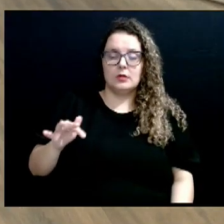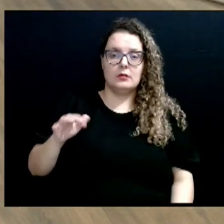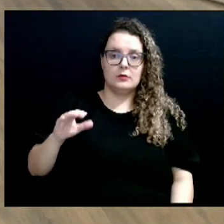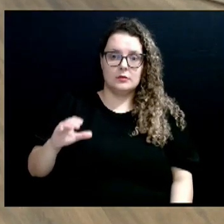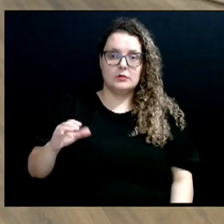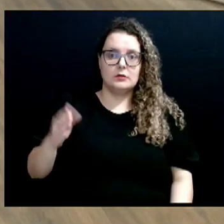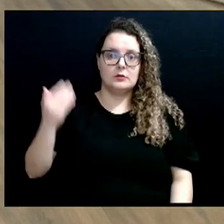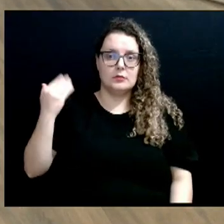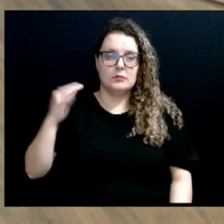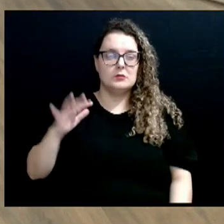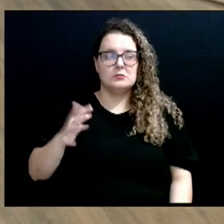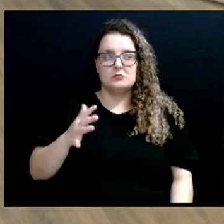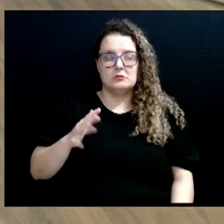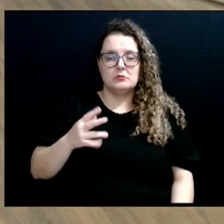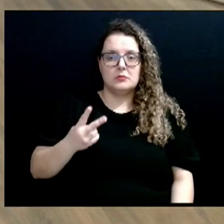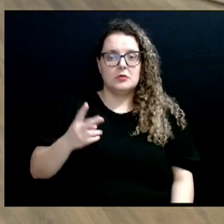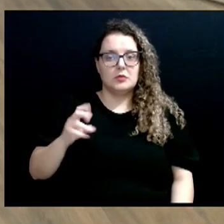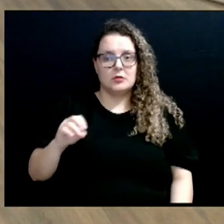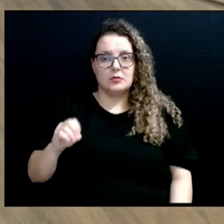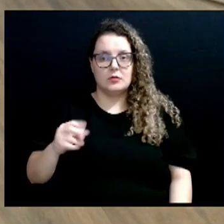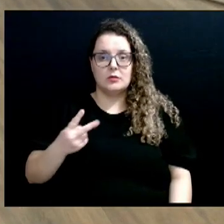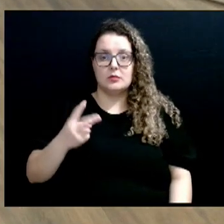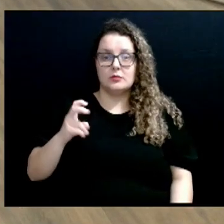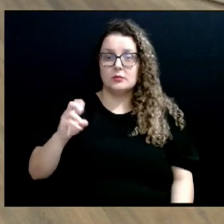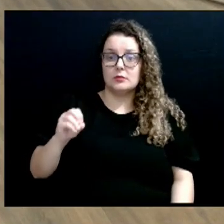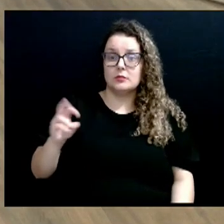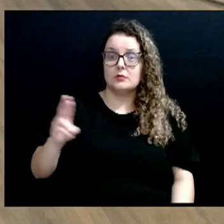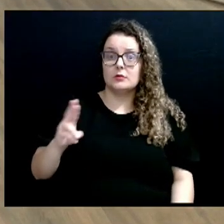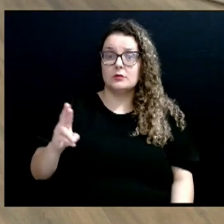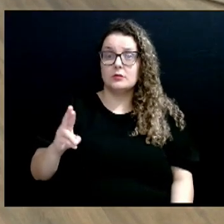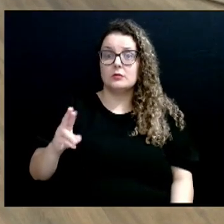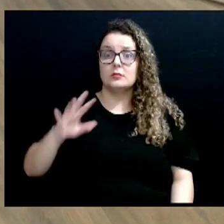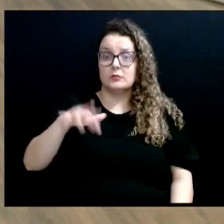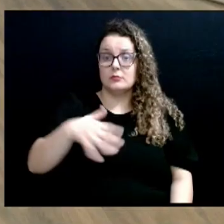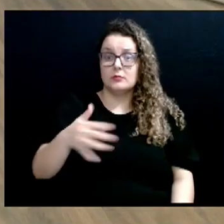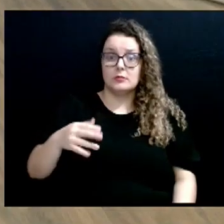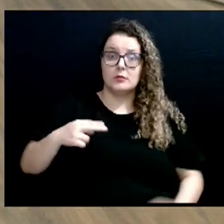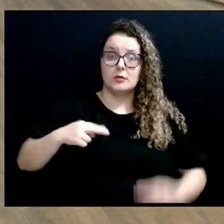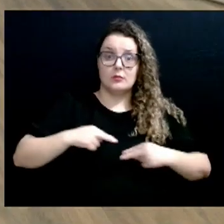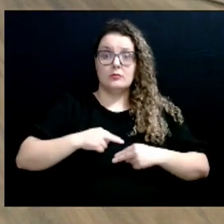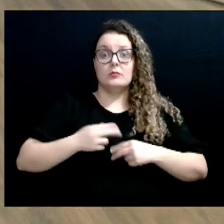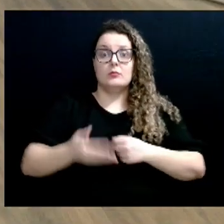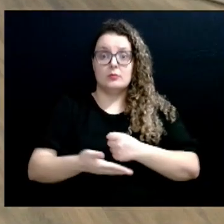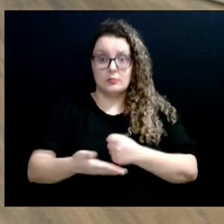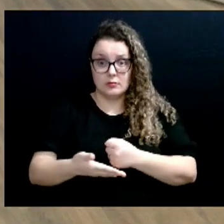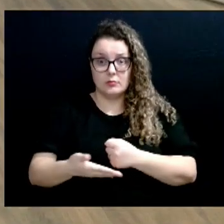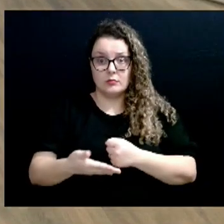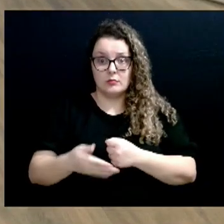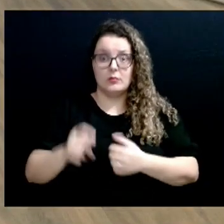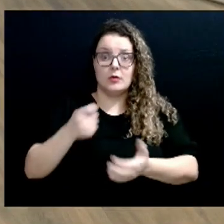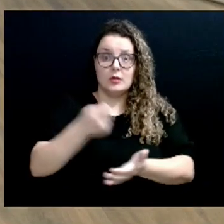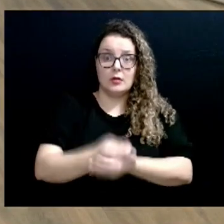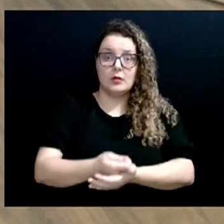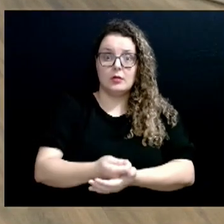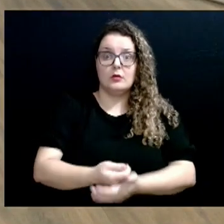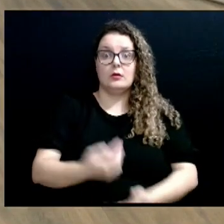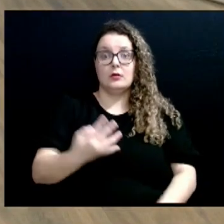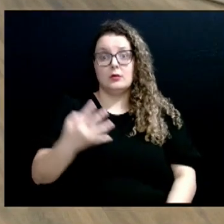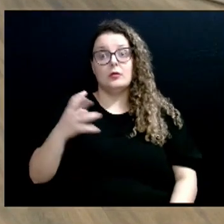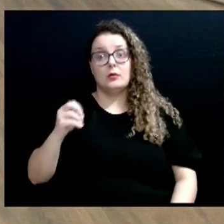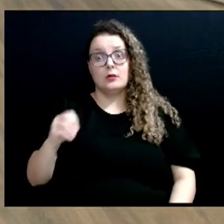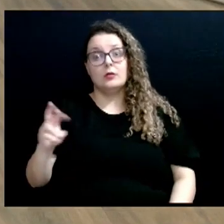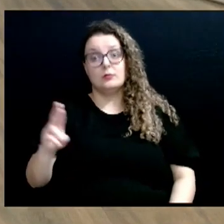aí de R$200, R$250. Por essa tabela do Sebrae, o custo mínimo para cobrir os custos da empresa deveria ser R$400 esse